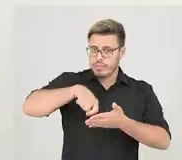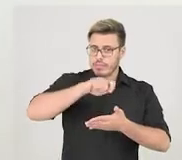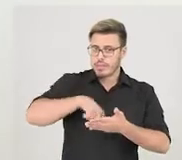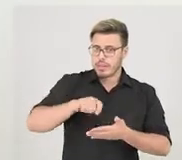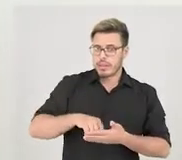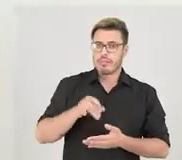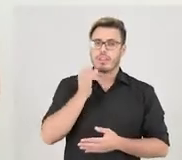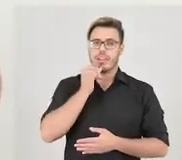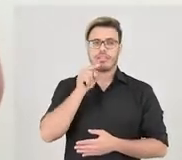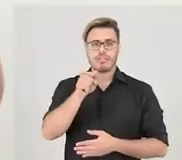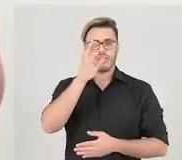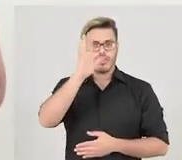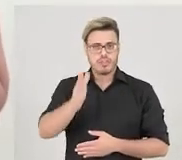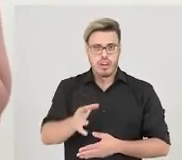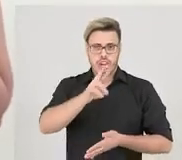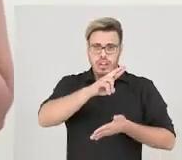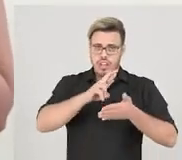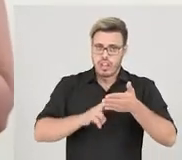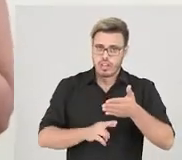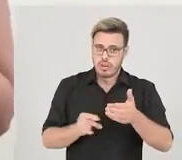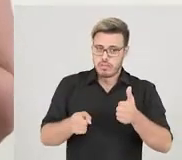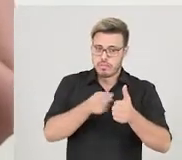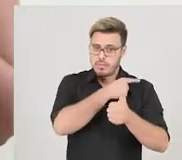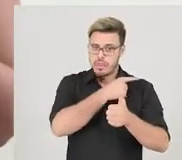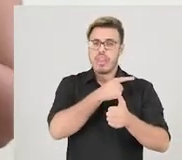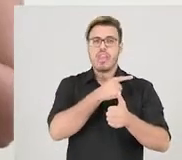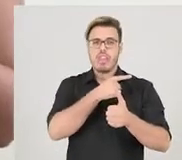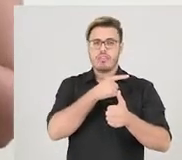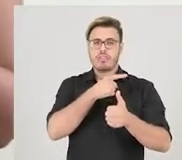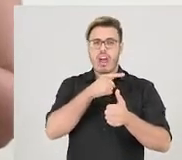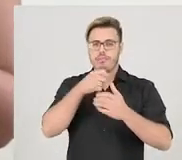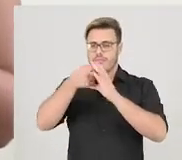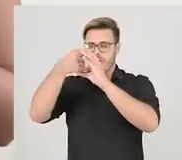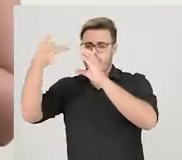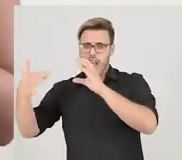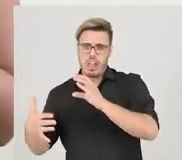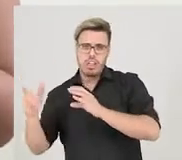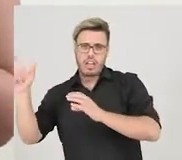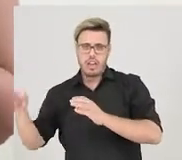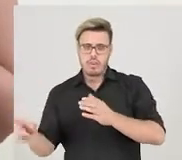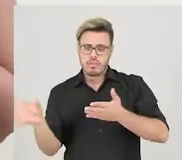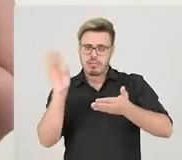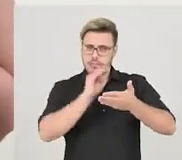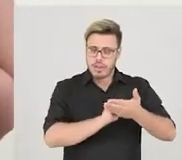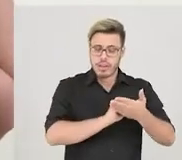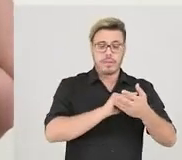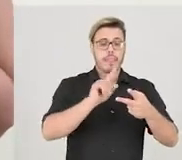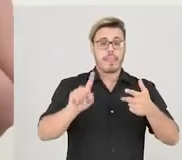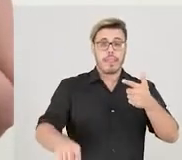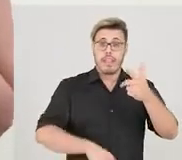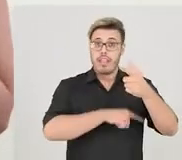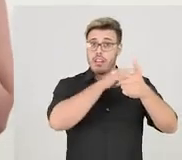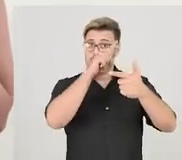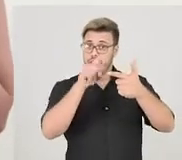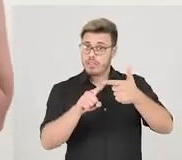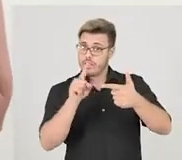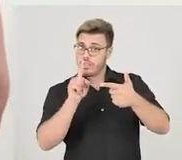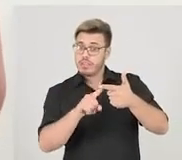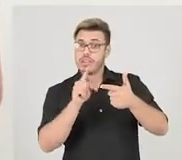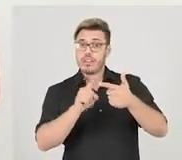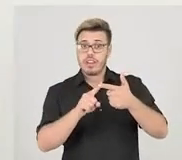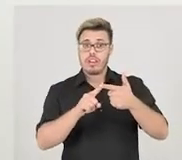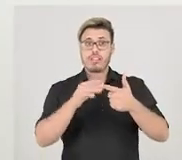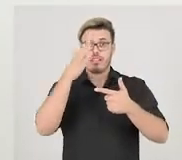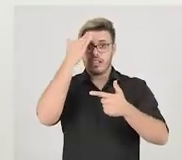estudante. Você já fez o roteiro de trabalho pedagógico com tudo aquilo que você quer fazer, quando você vai fazer, como você